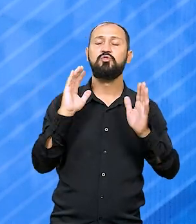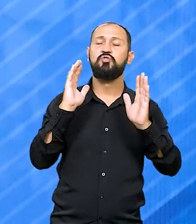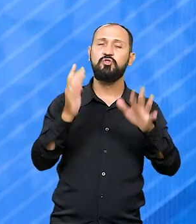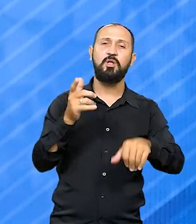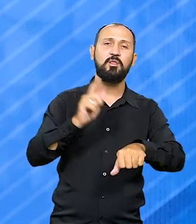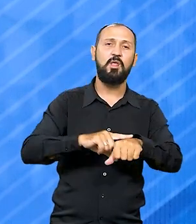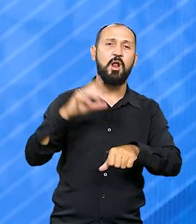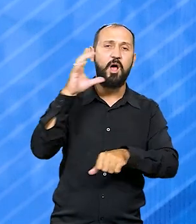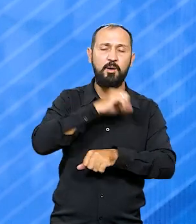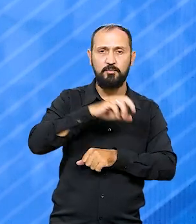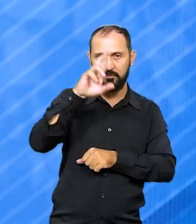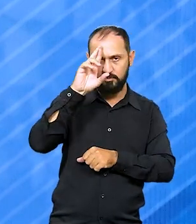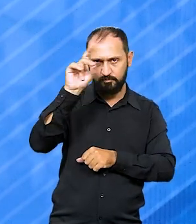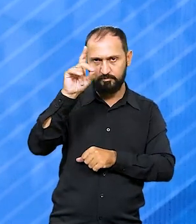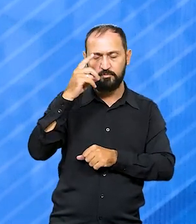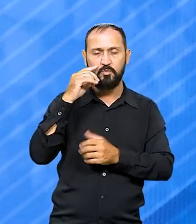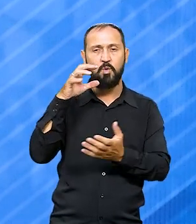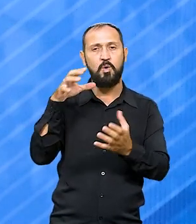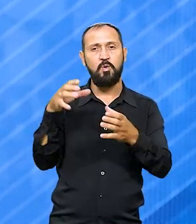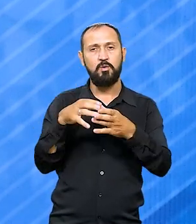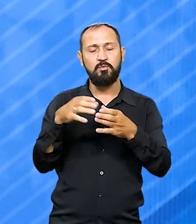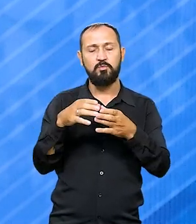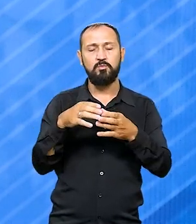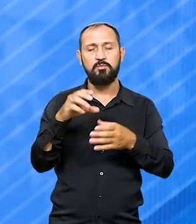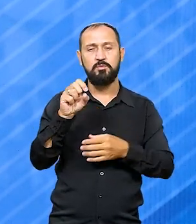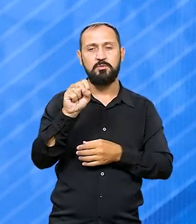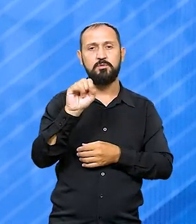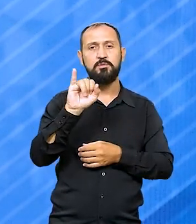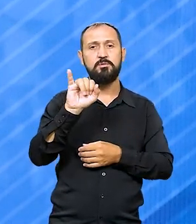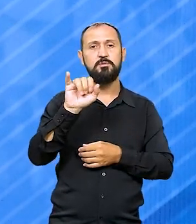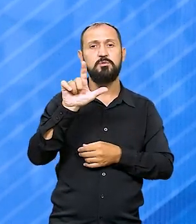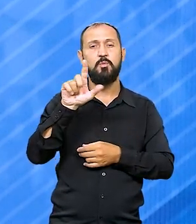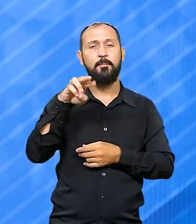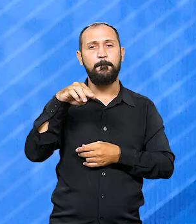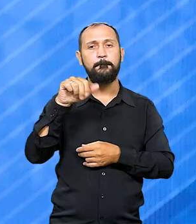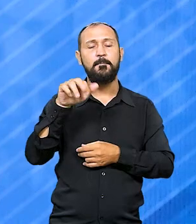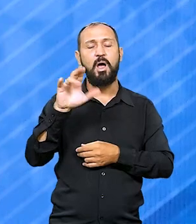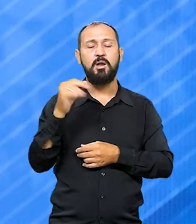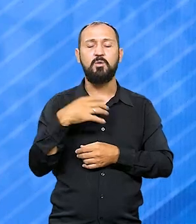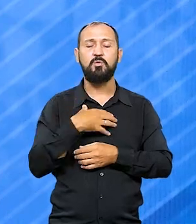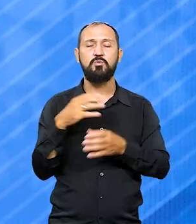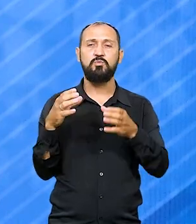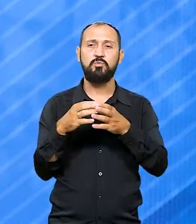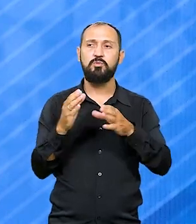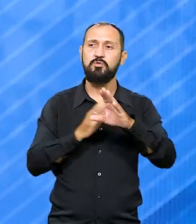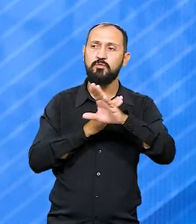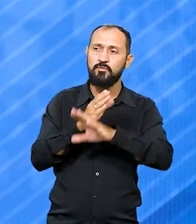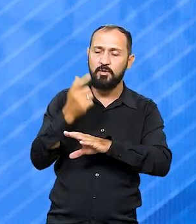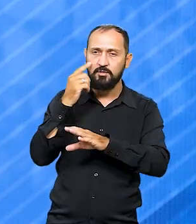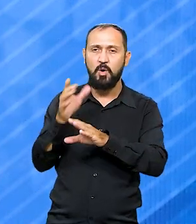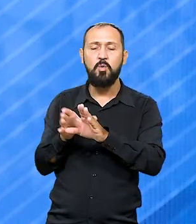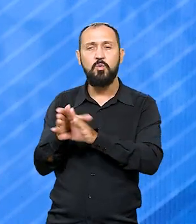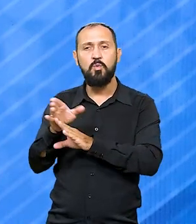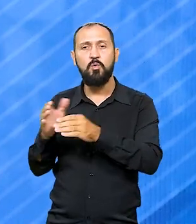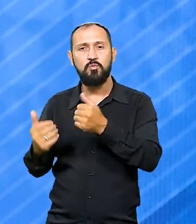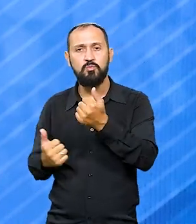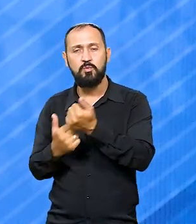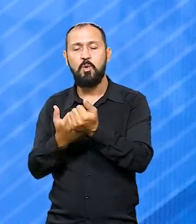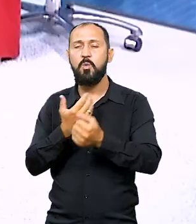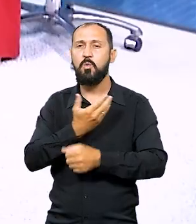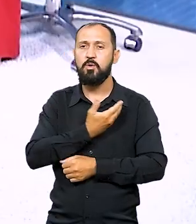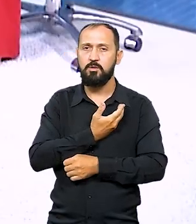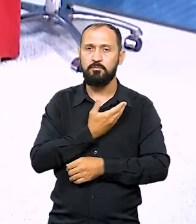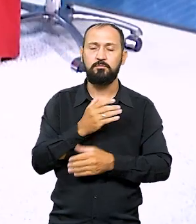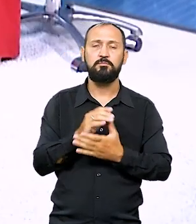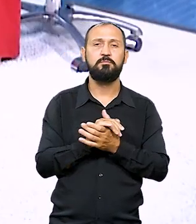ele comunica a diretora de prerrogativas, a doutora Silmara, e comunica a nossa comissão. E nós vamos lá dar todo o